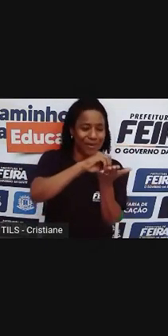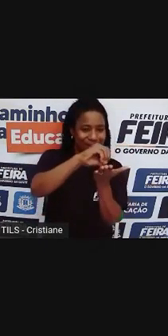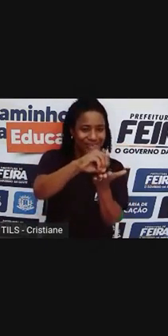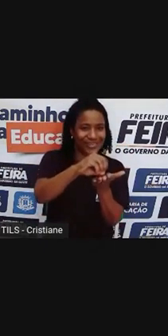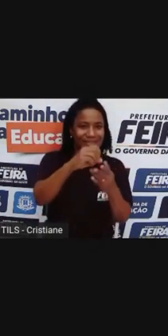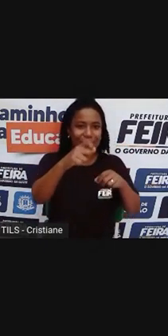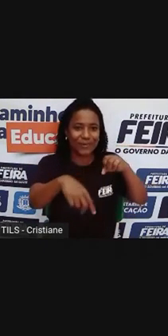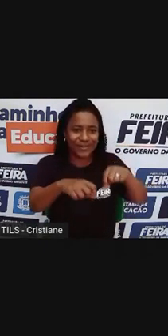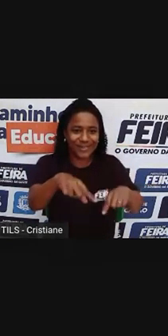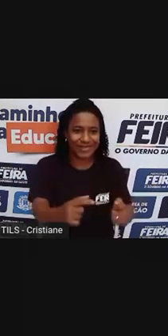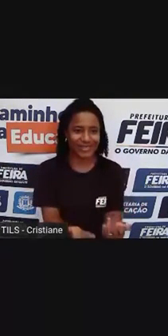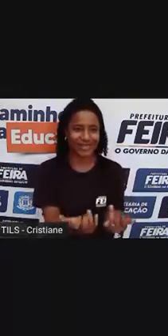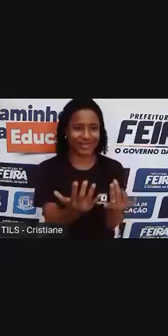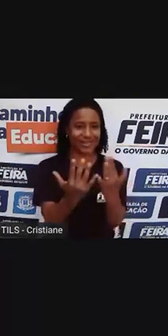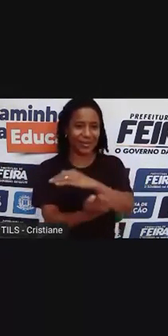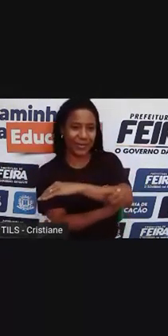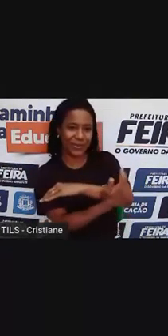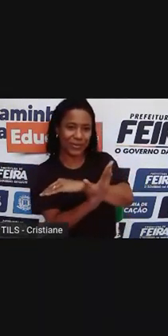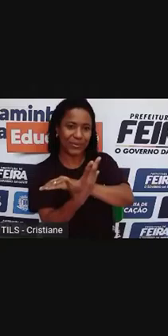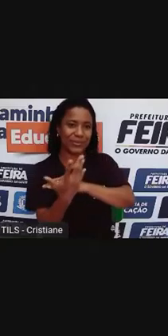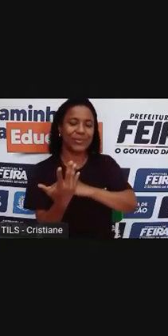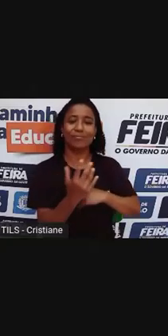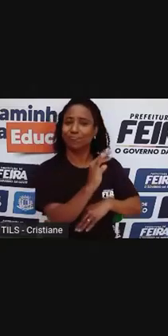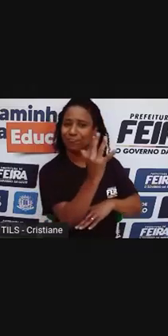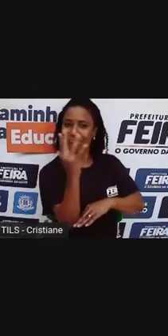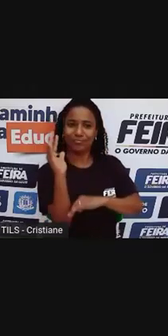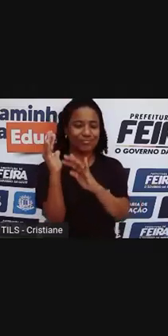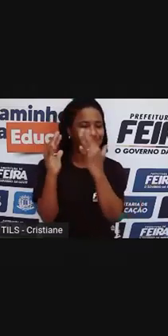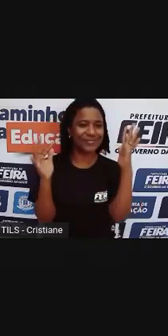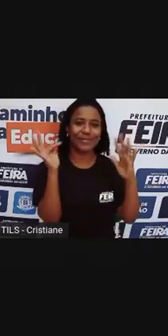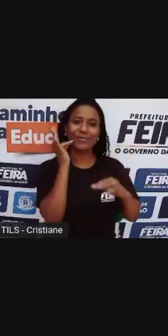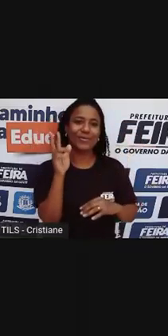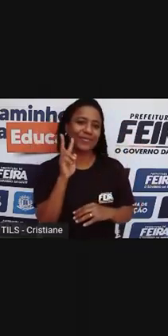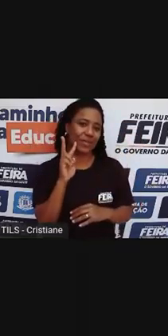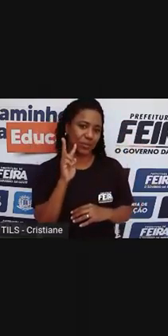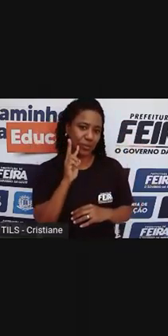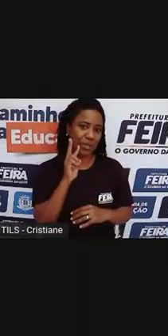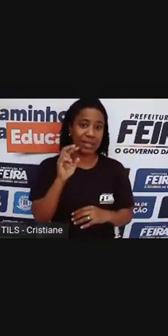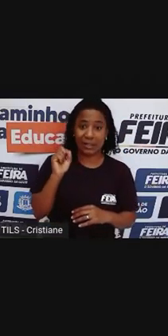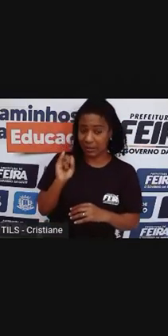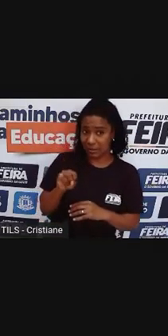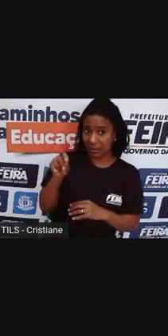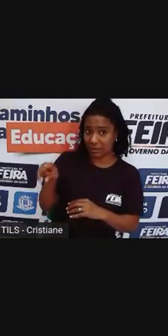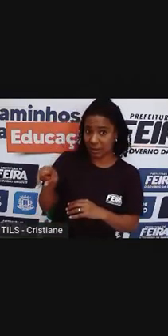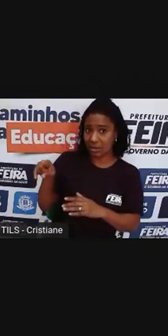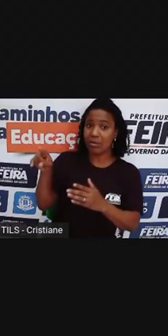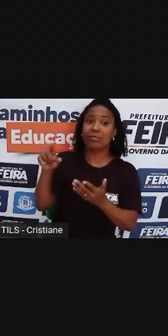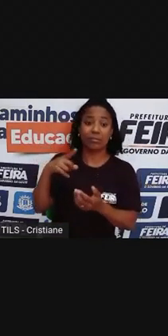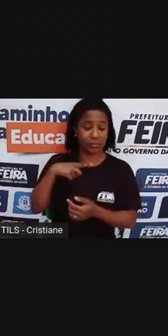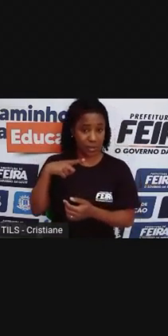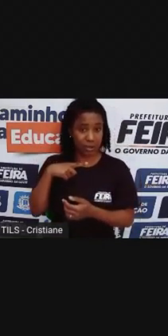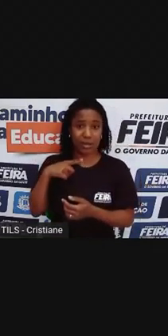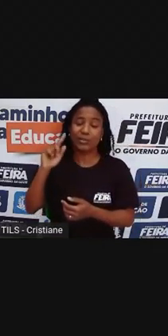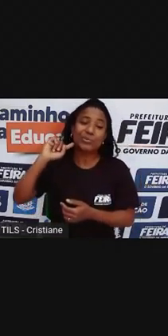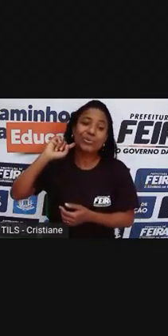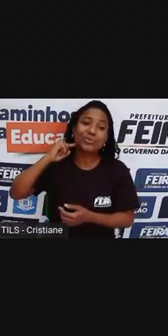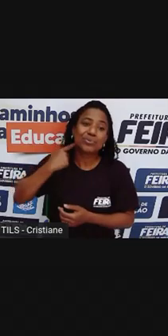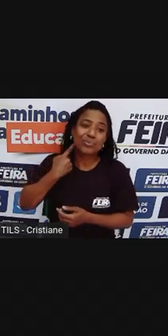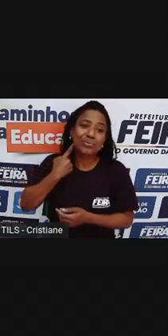ao invés de lixo. Os resíduos secos, se estiverem sujos, devem ser limpos com papel usado ou com água de reuso. E